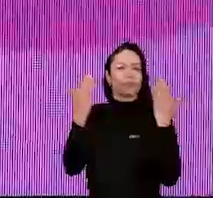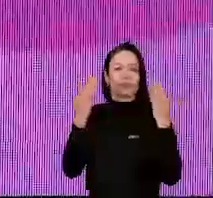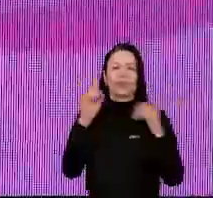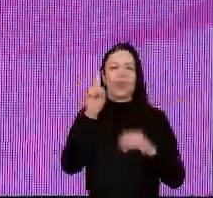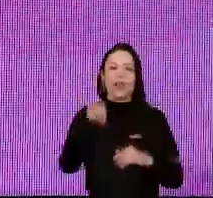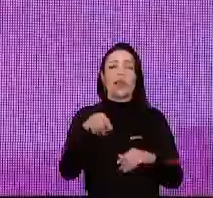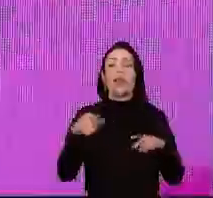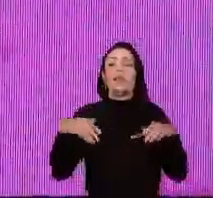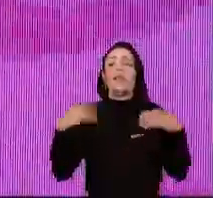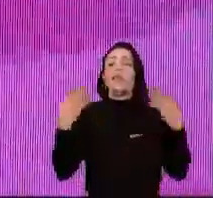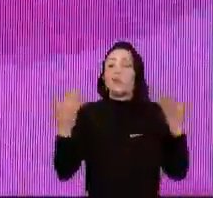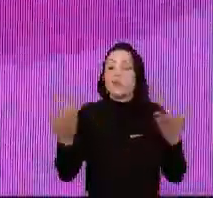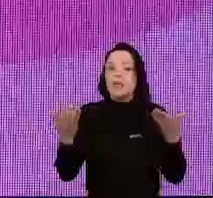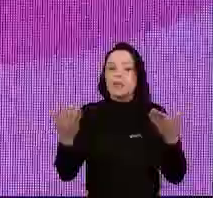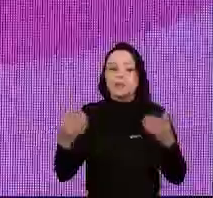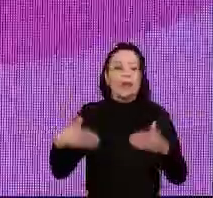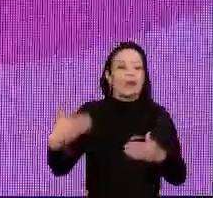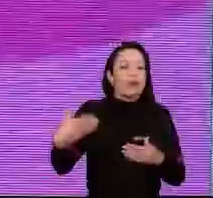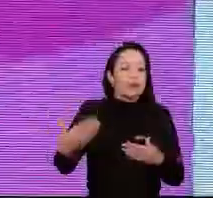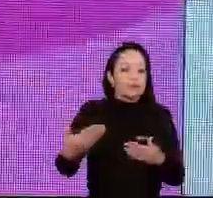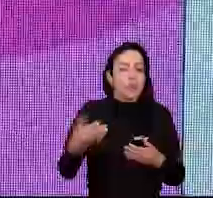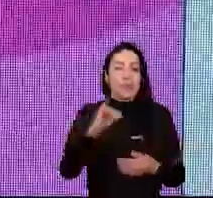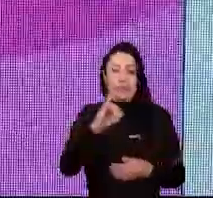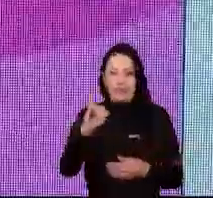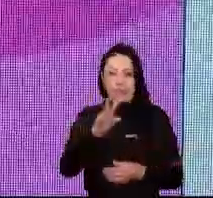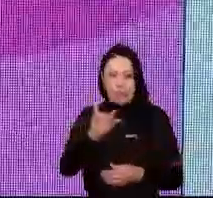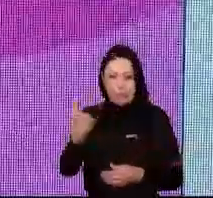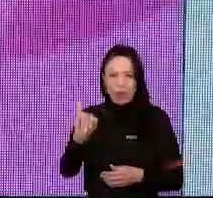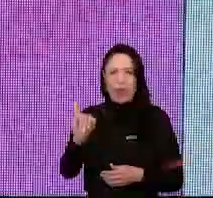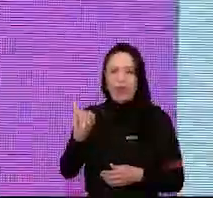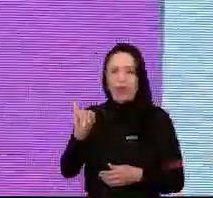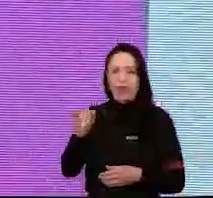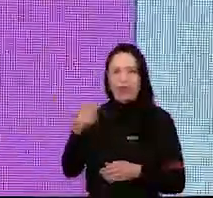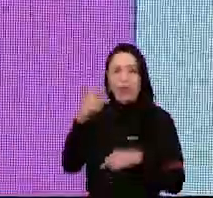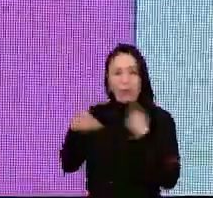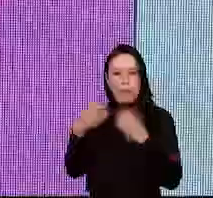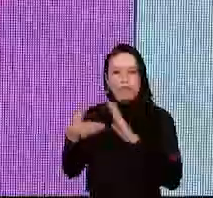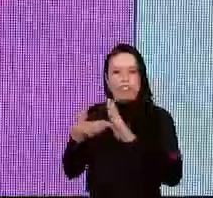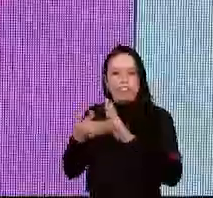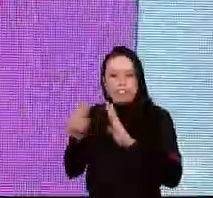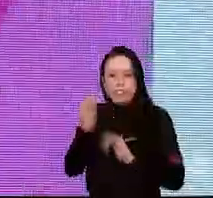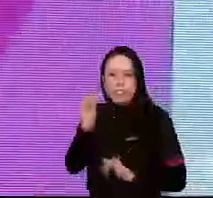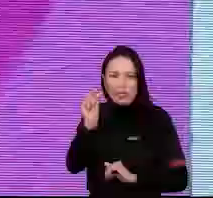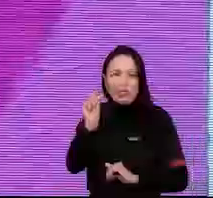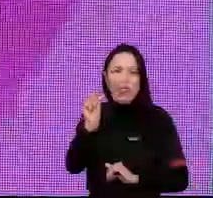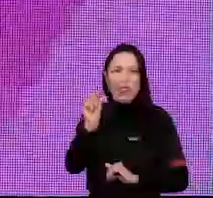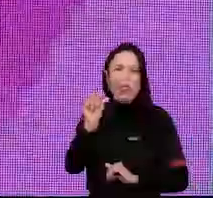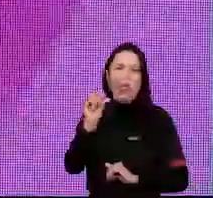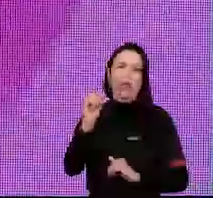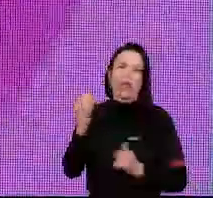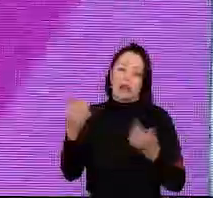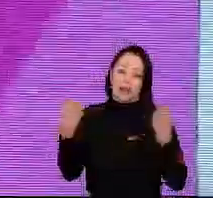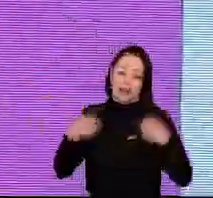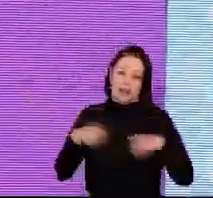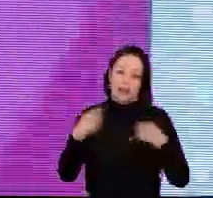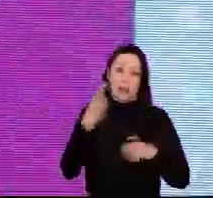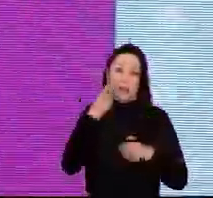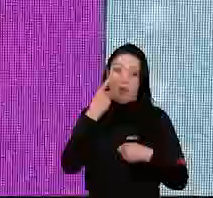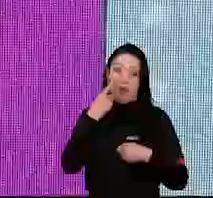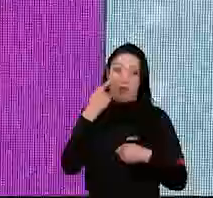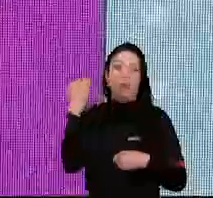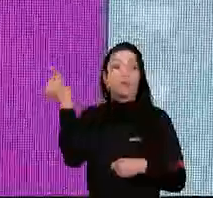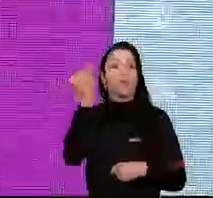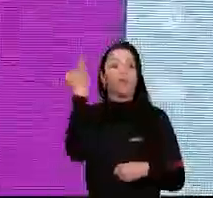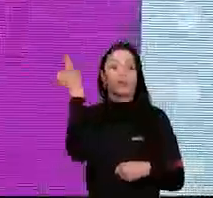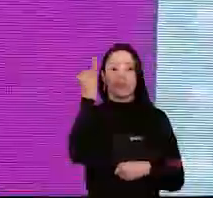é quando fazer ou se fazer a cultura em antibiograma. Isso é um ponto muito importante, que toda vez